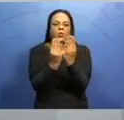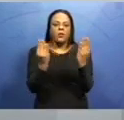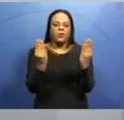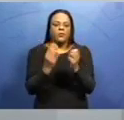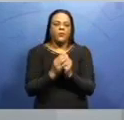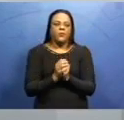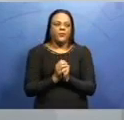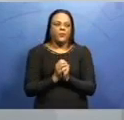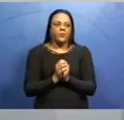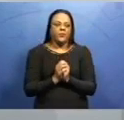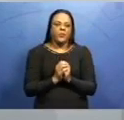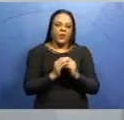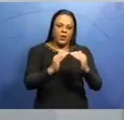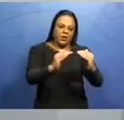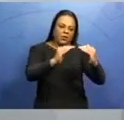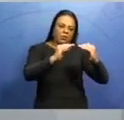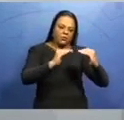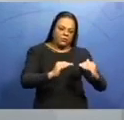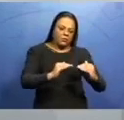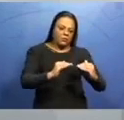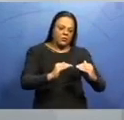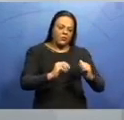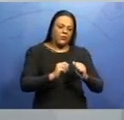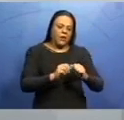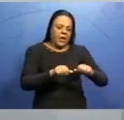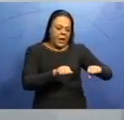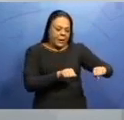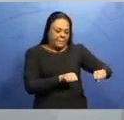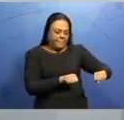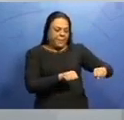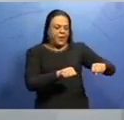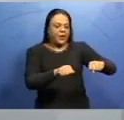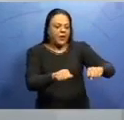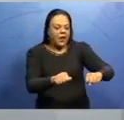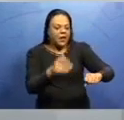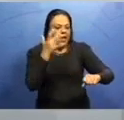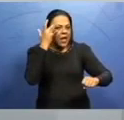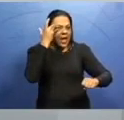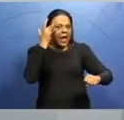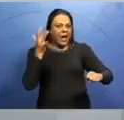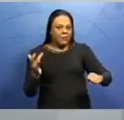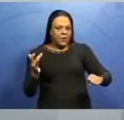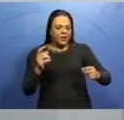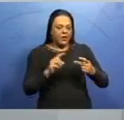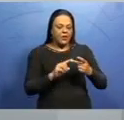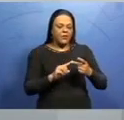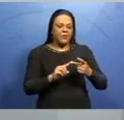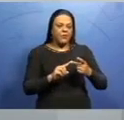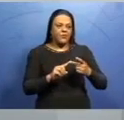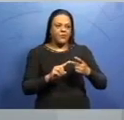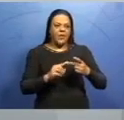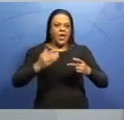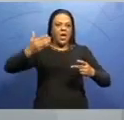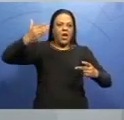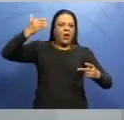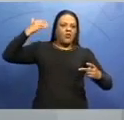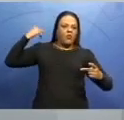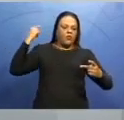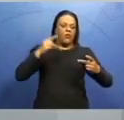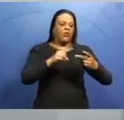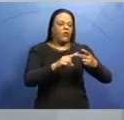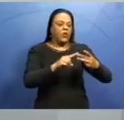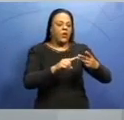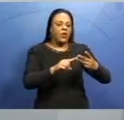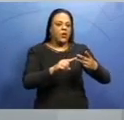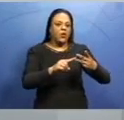Amanhã irei ao mercado, fui ao mercado ou vou ao mercado? Tem um termo